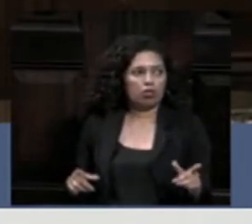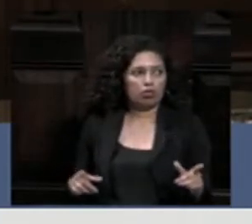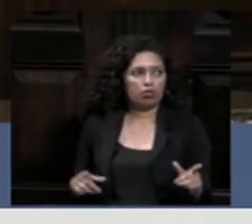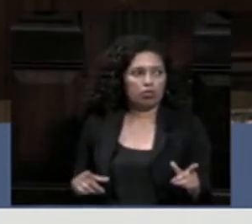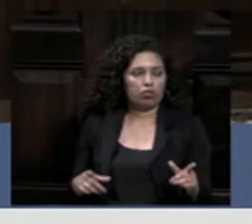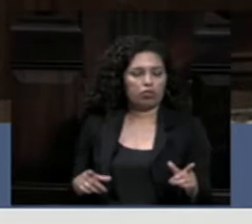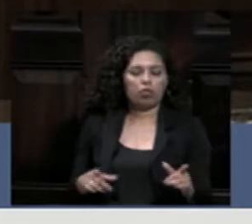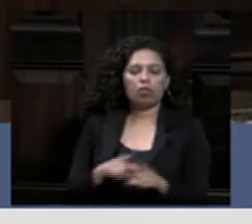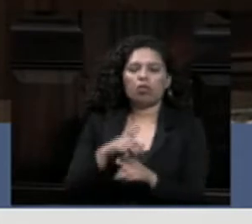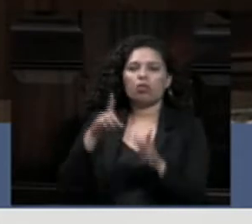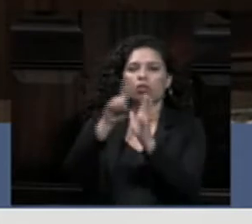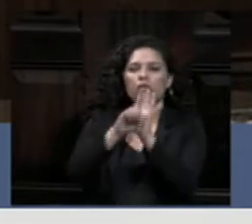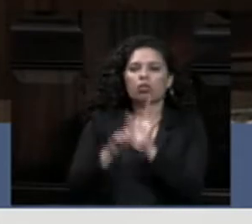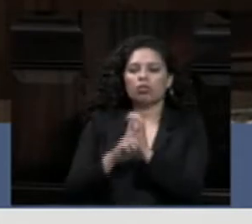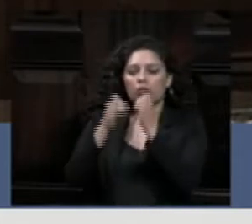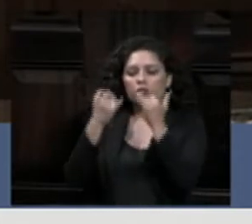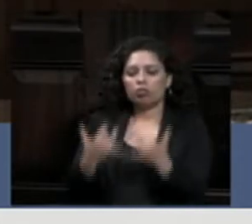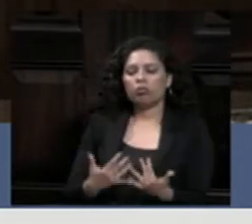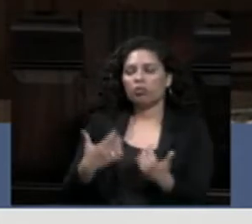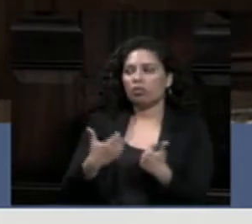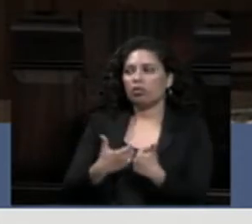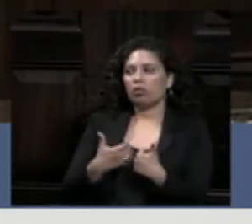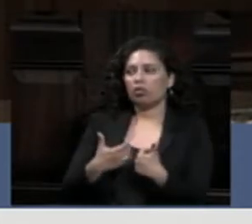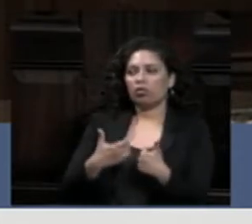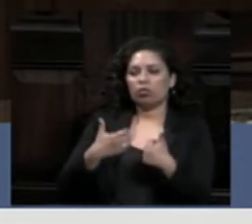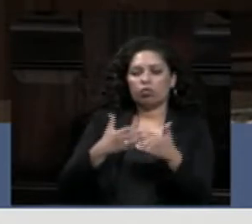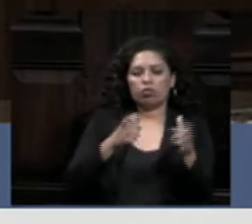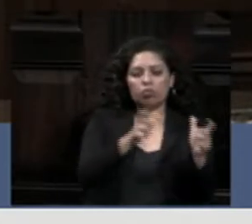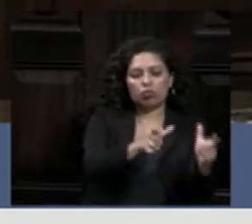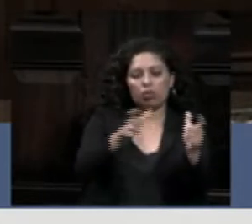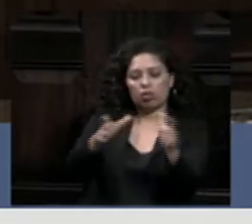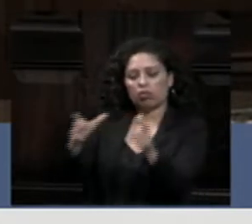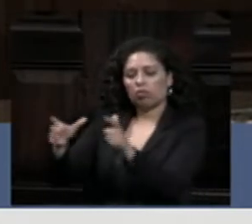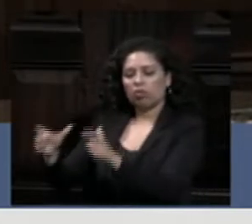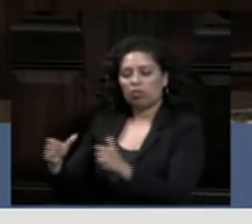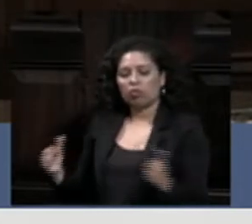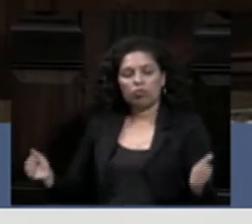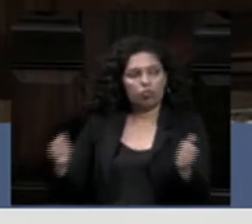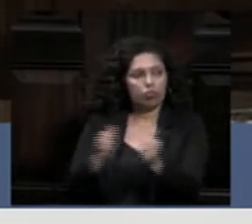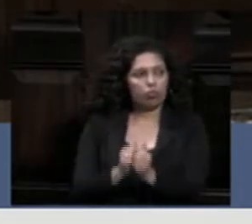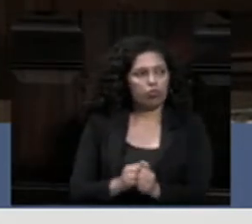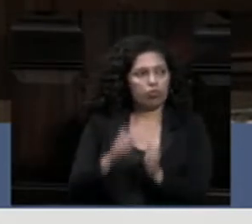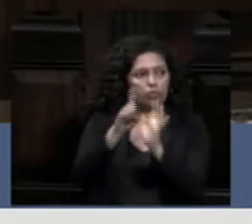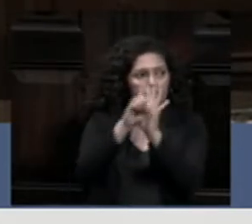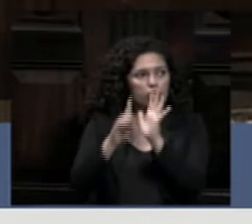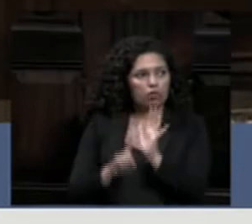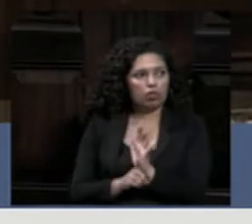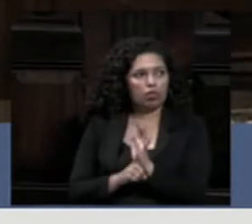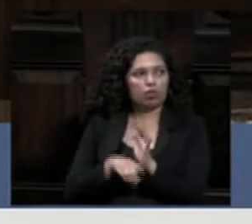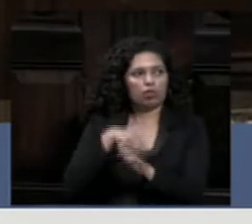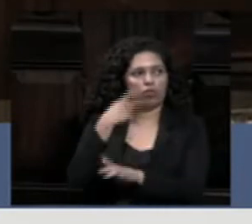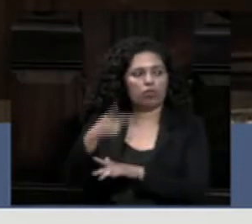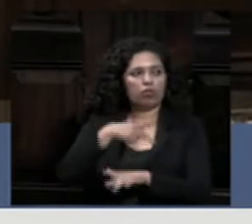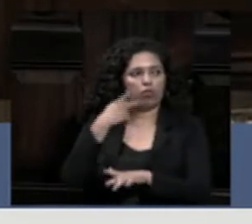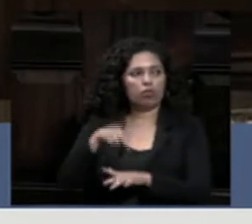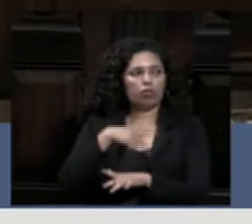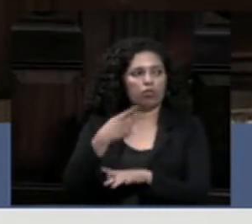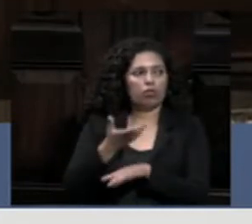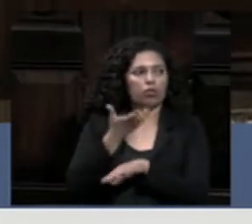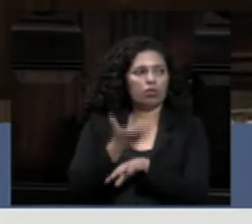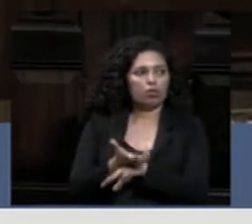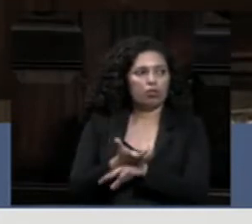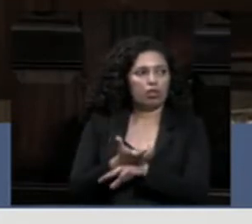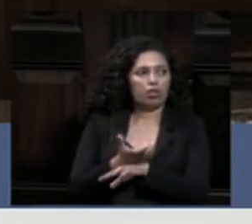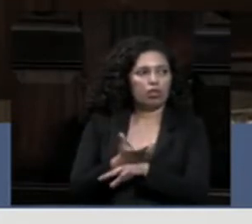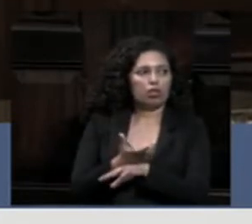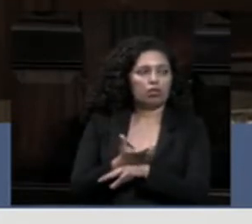as ilhas, pai, mãe, menina, não foi contestado. O decreto que ampliou o parque na área de uma